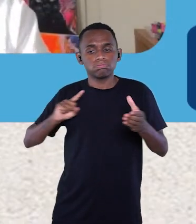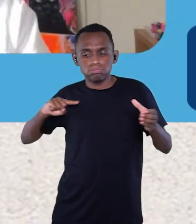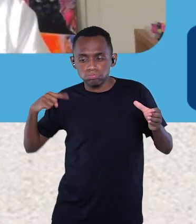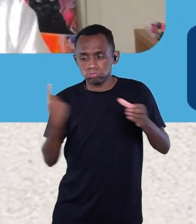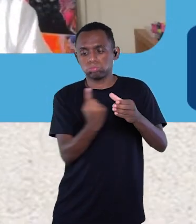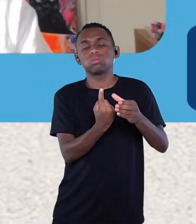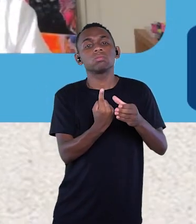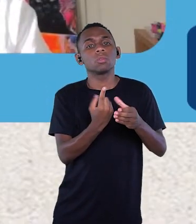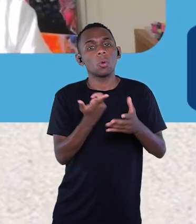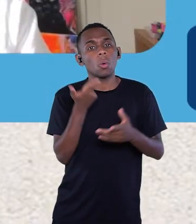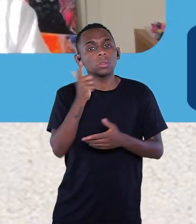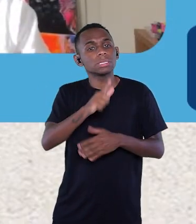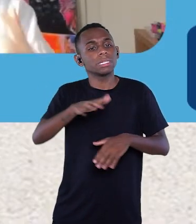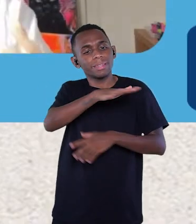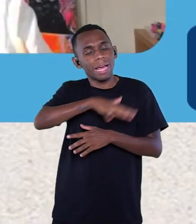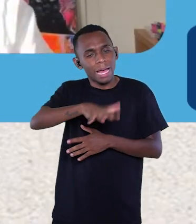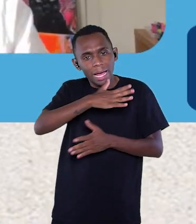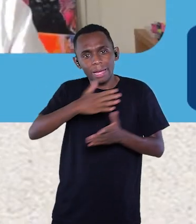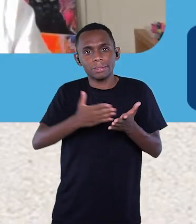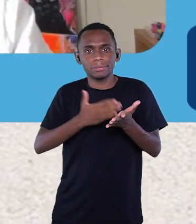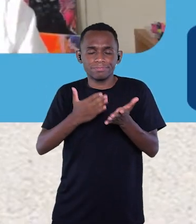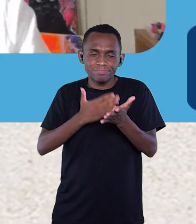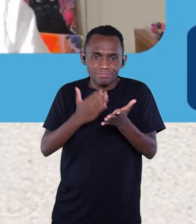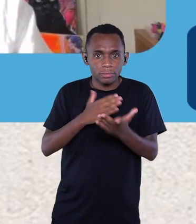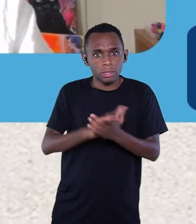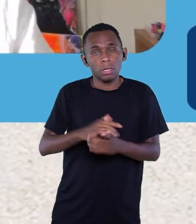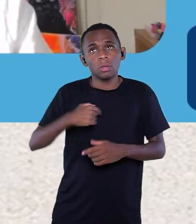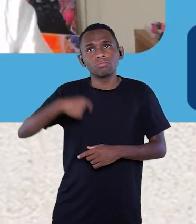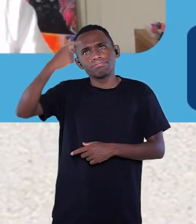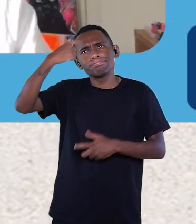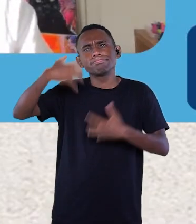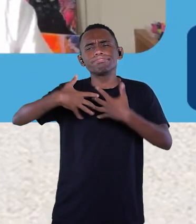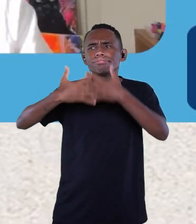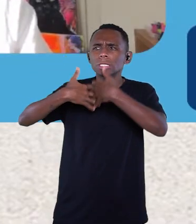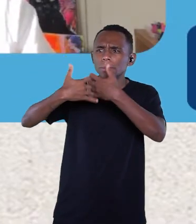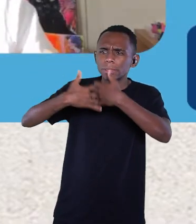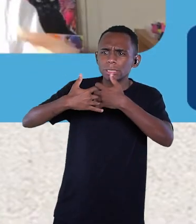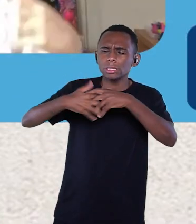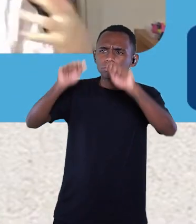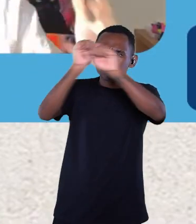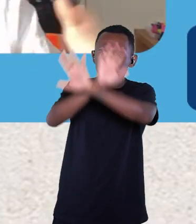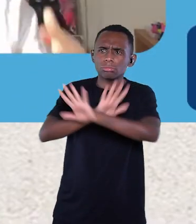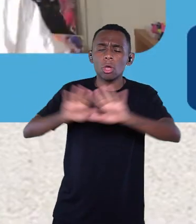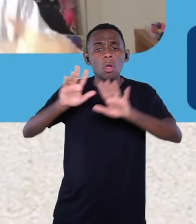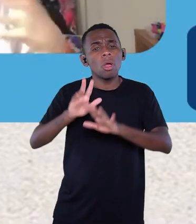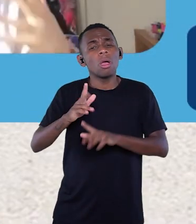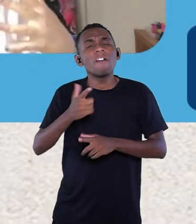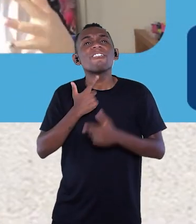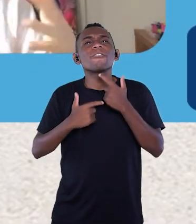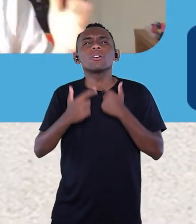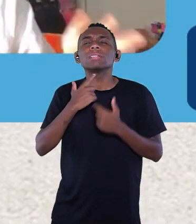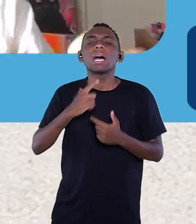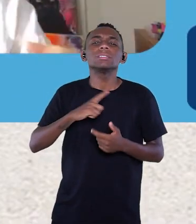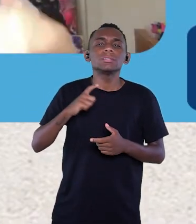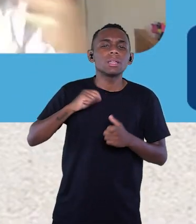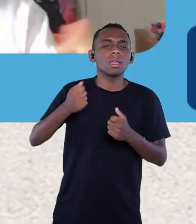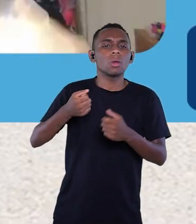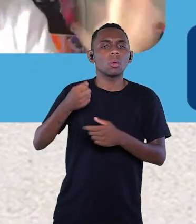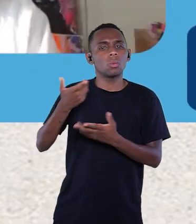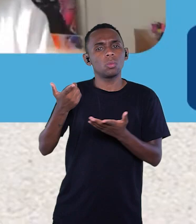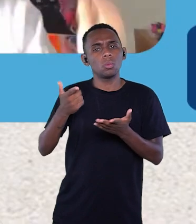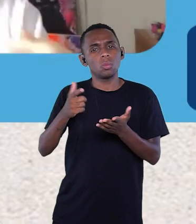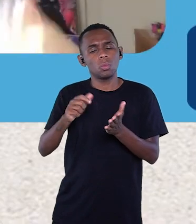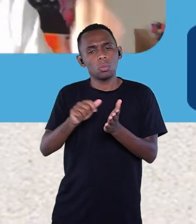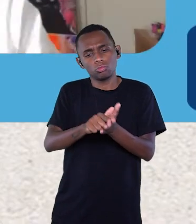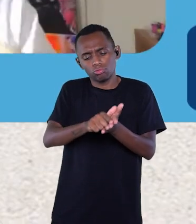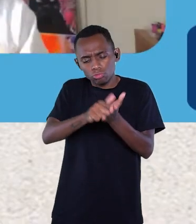Eu via que é muito doido isso, né? Que eu fico pensando, eu tinha vontade de ter um jornal, e aí eu